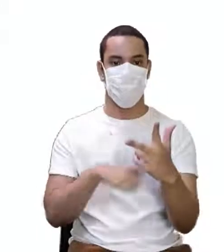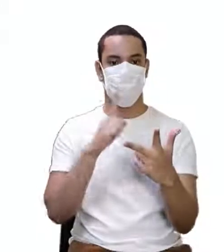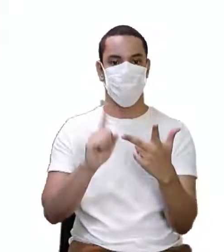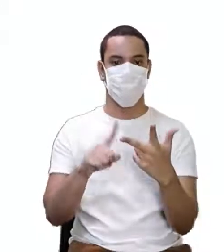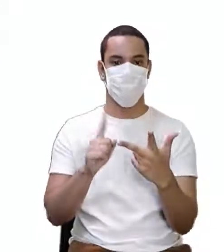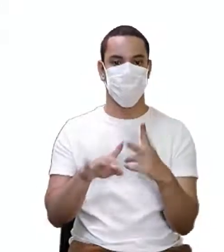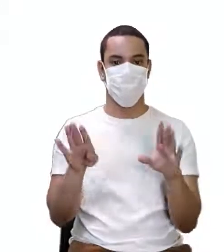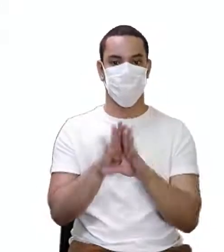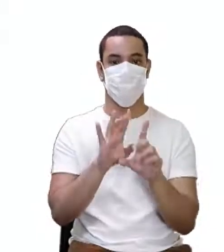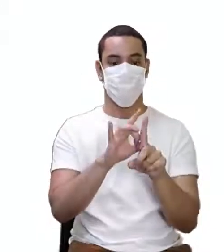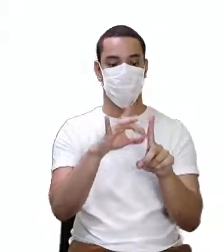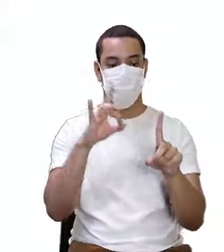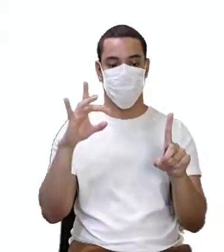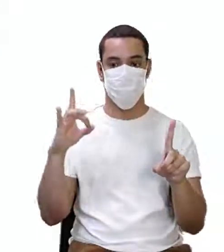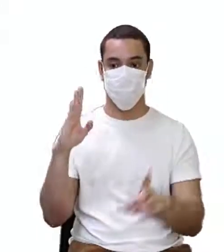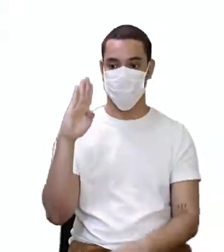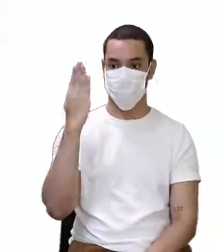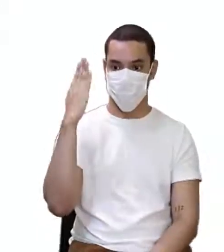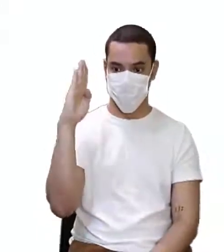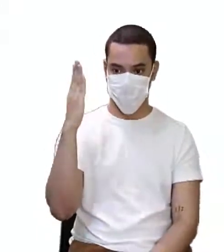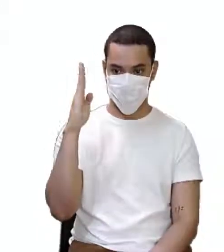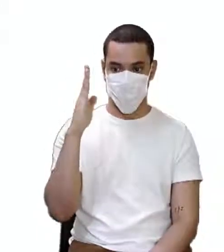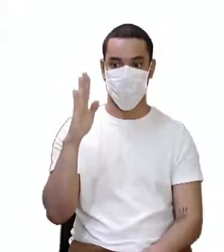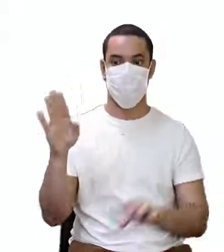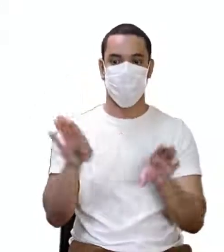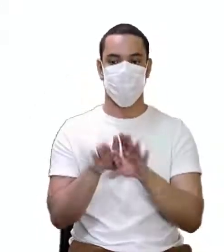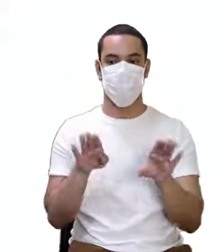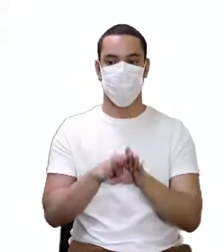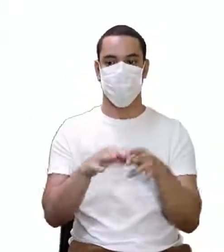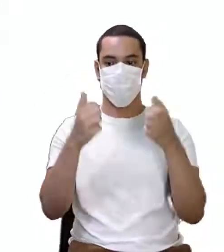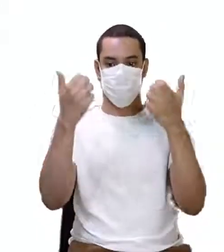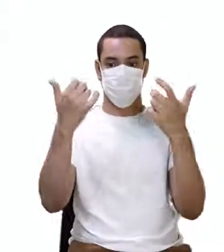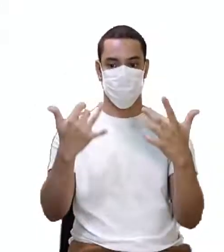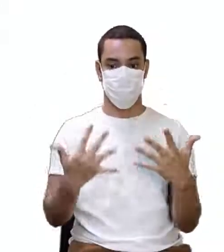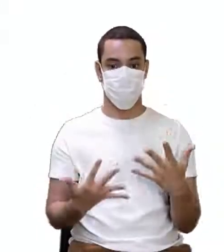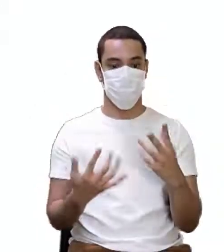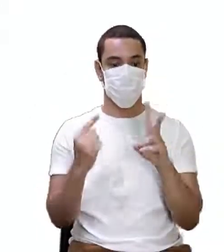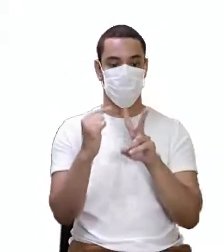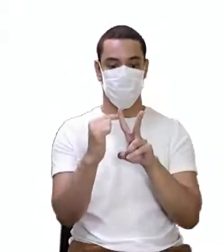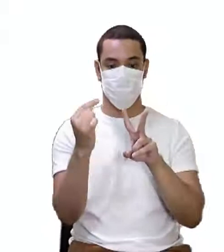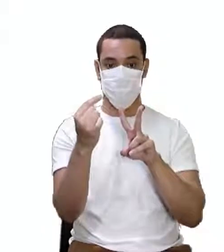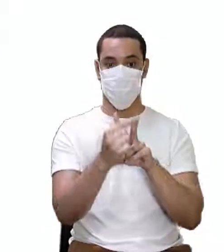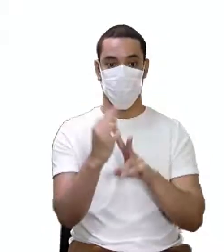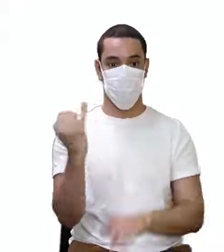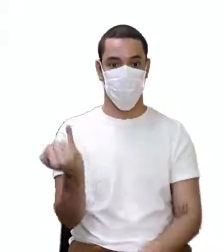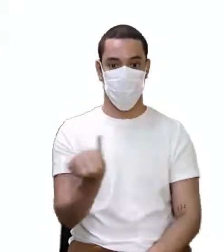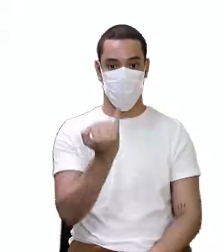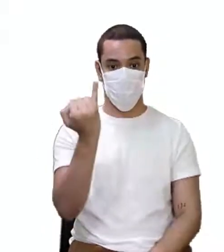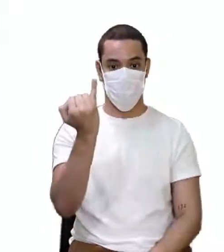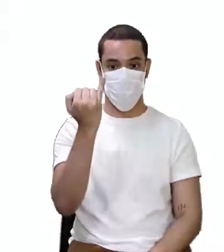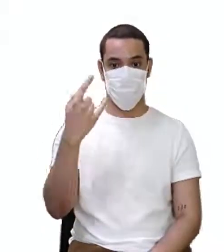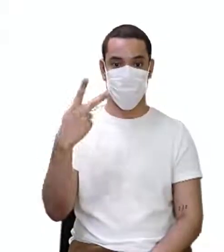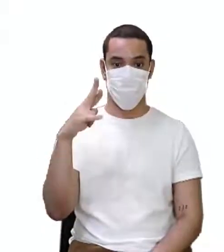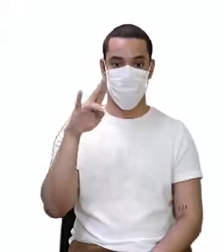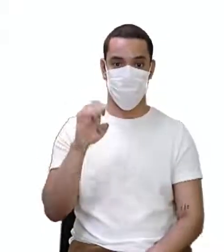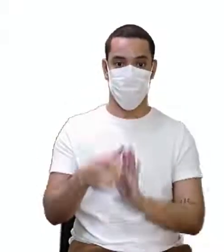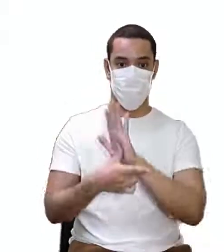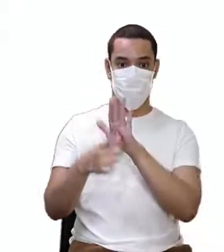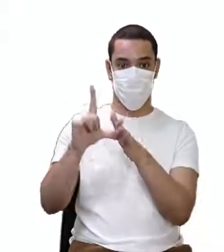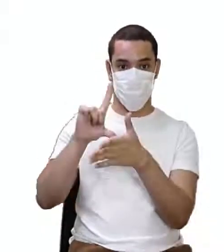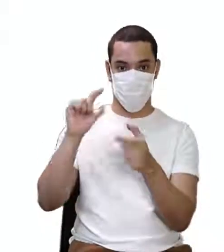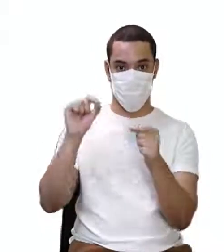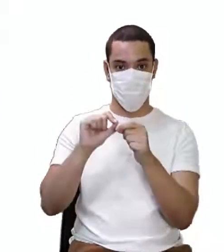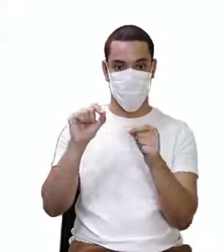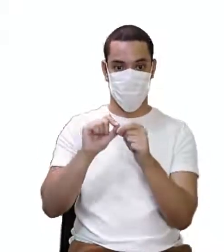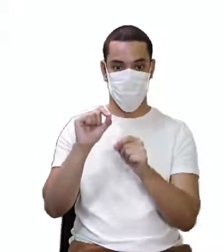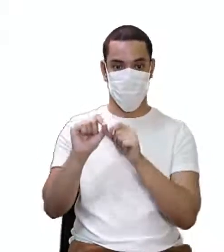isolamento biológico. E nós vamos falar de dois mecanismos importantes, que é o pré-acasalamento,